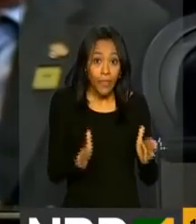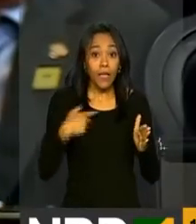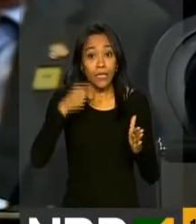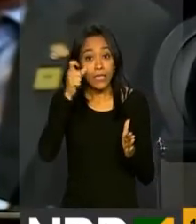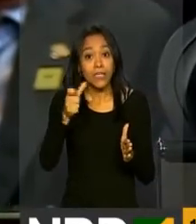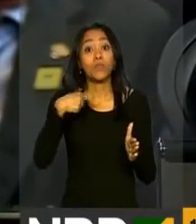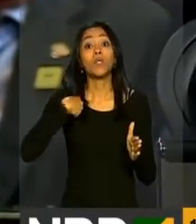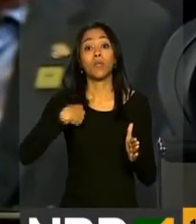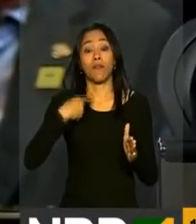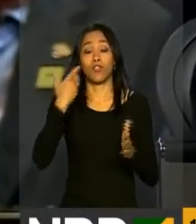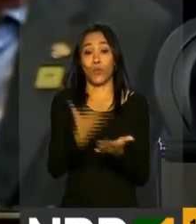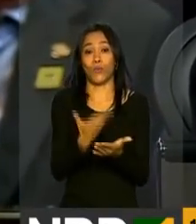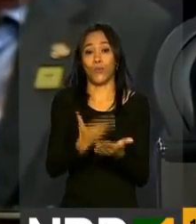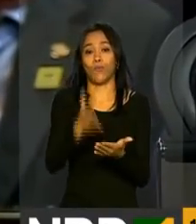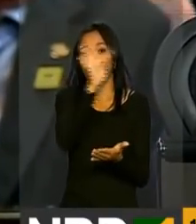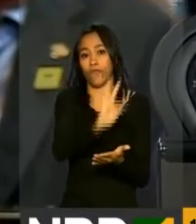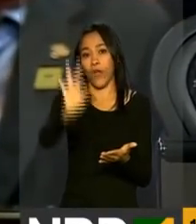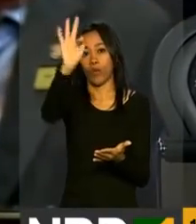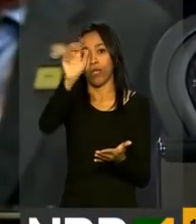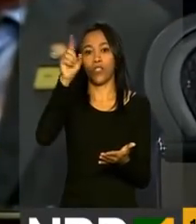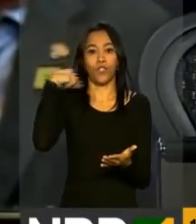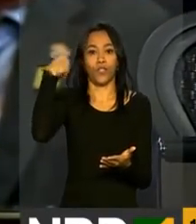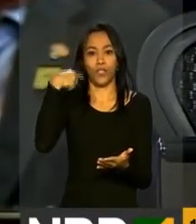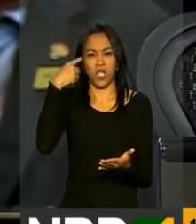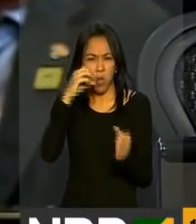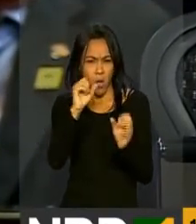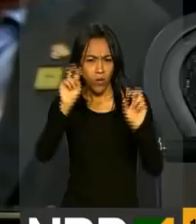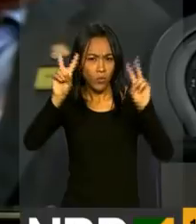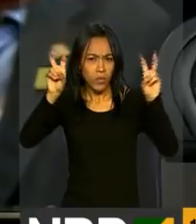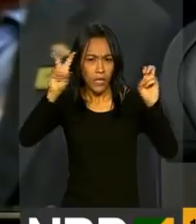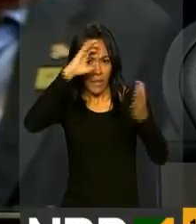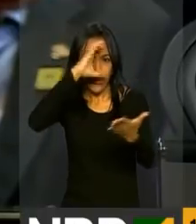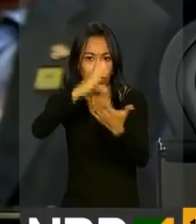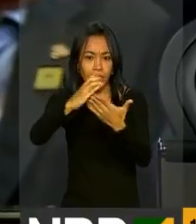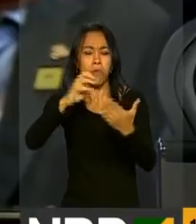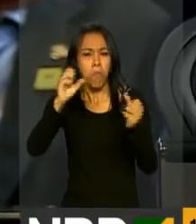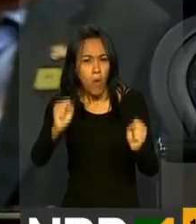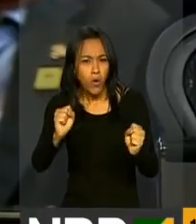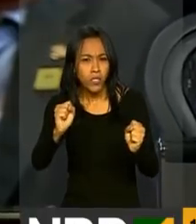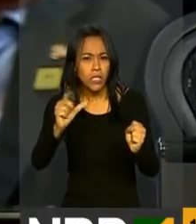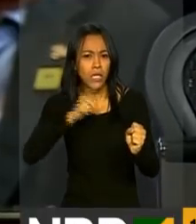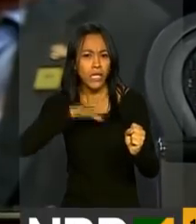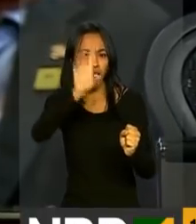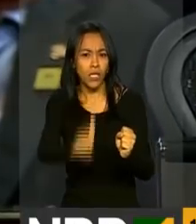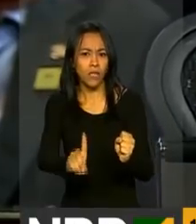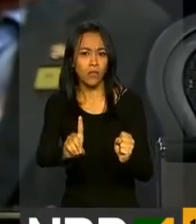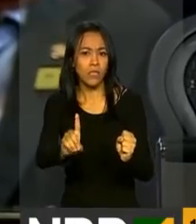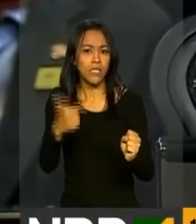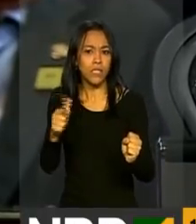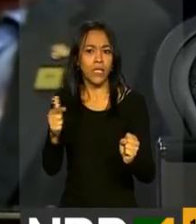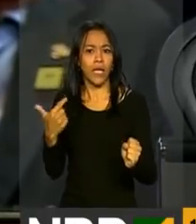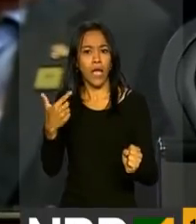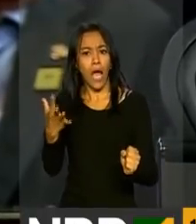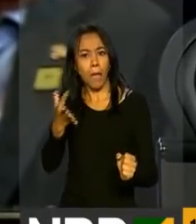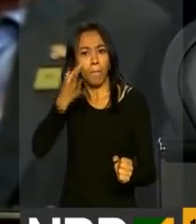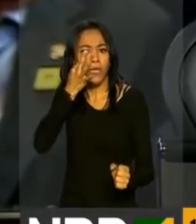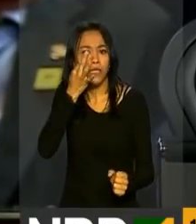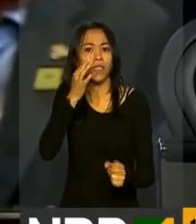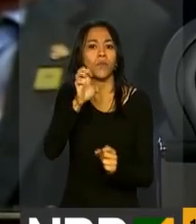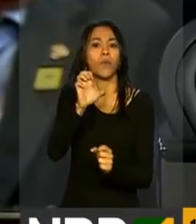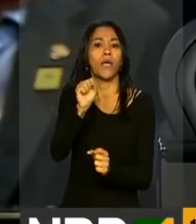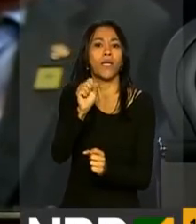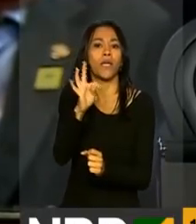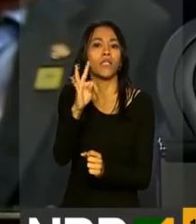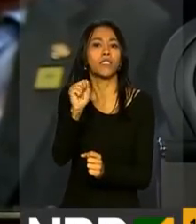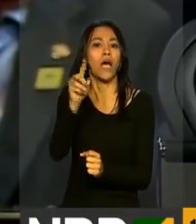ouvir e assistir uma tese a tese era pode haver direito sem o estado porque a idéia do estado a idéia do direito né